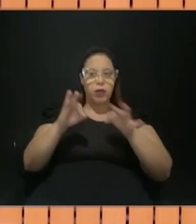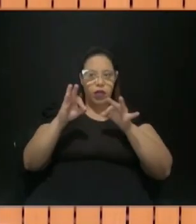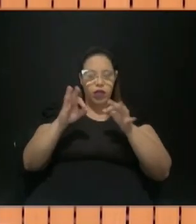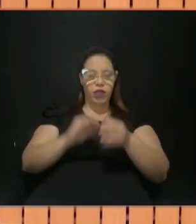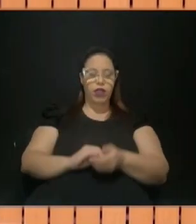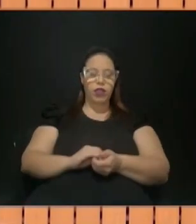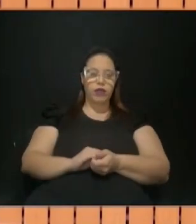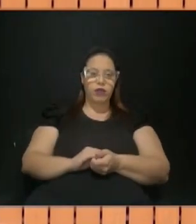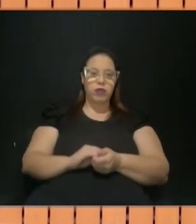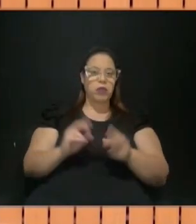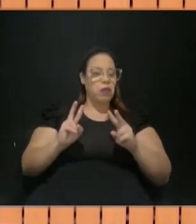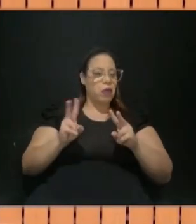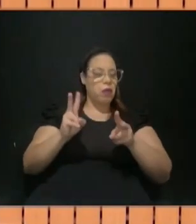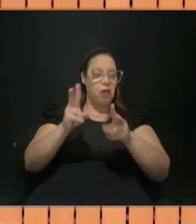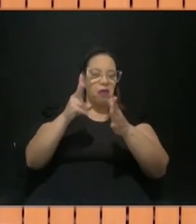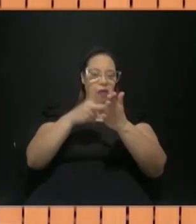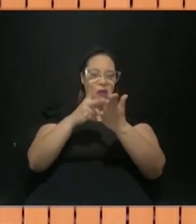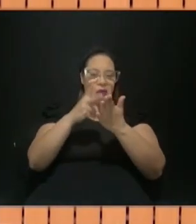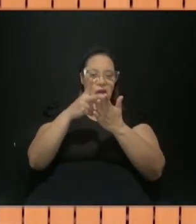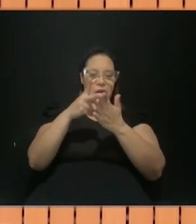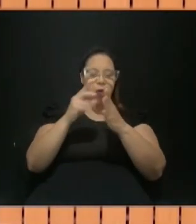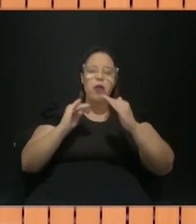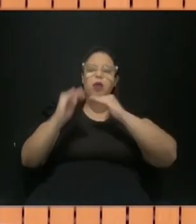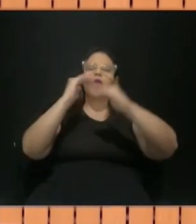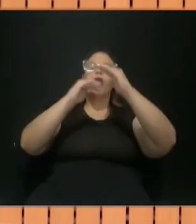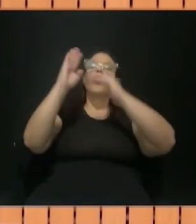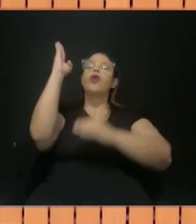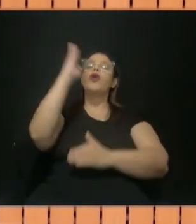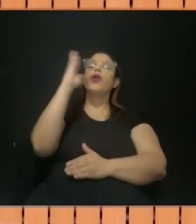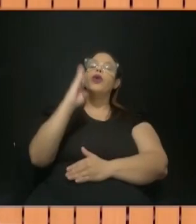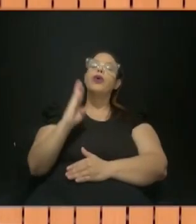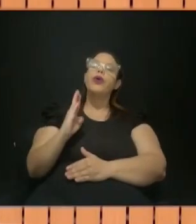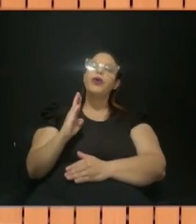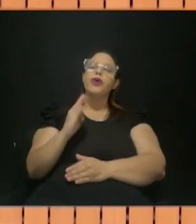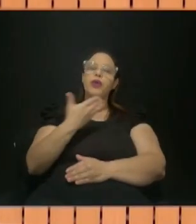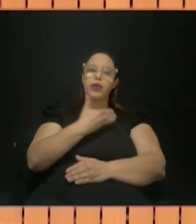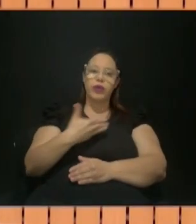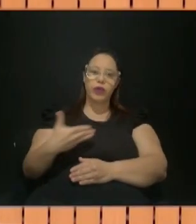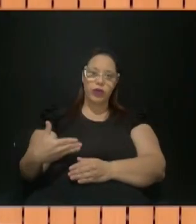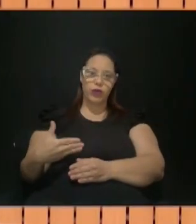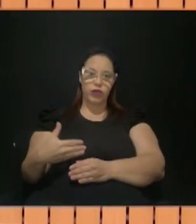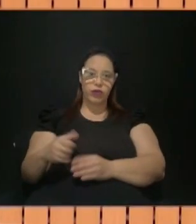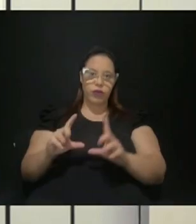em prol do progresso brasileiro, da sociedade civil e de nossa ordem.